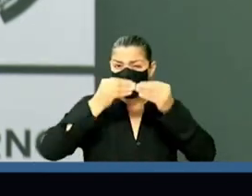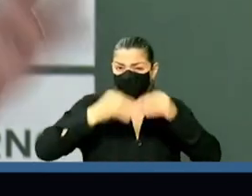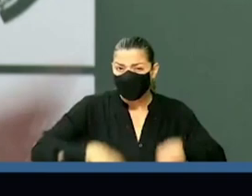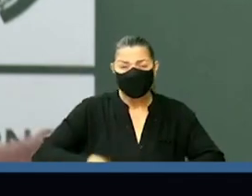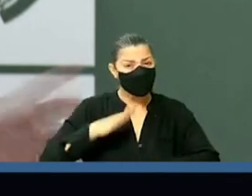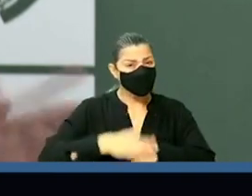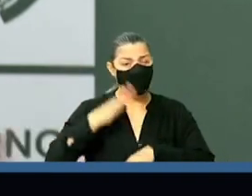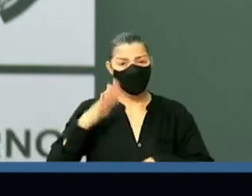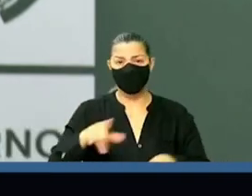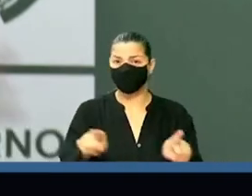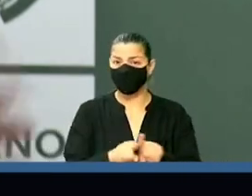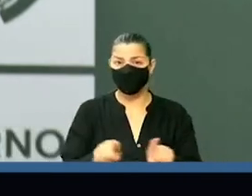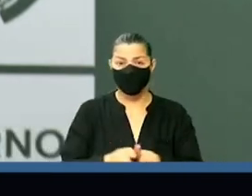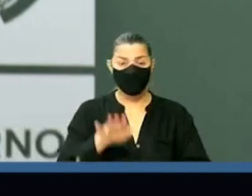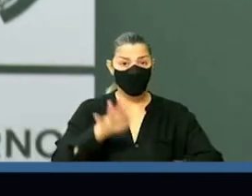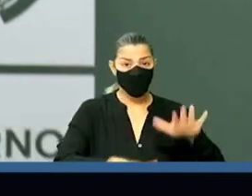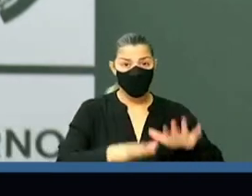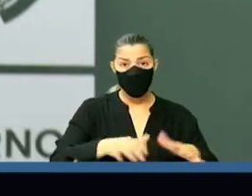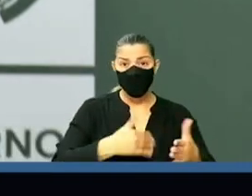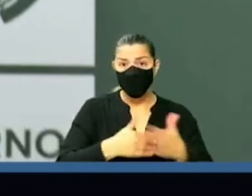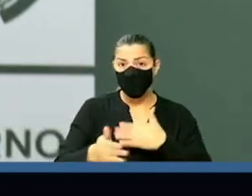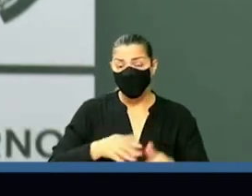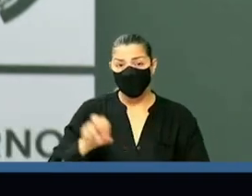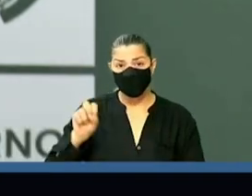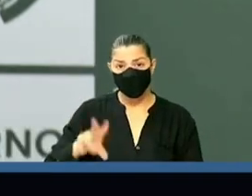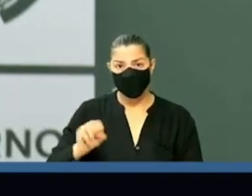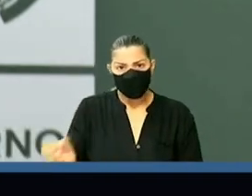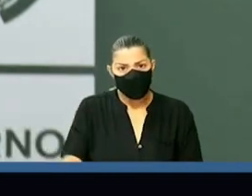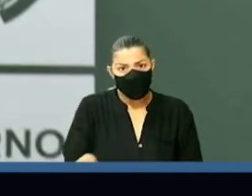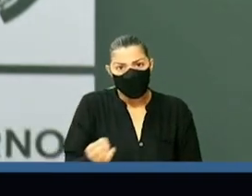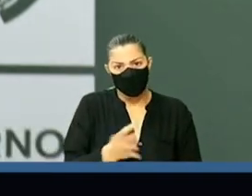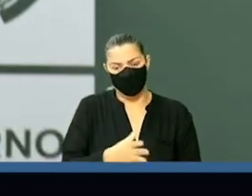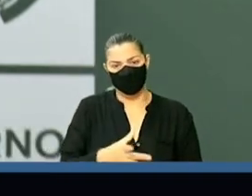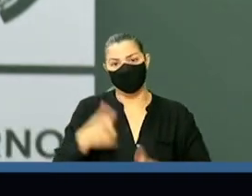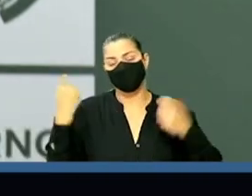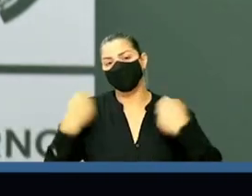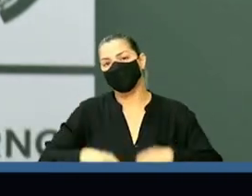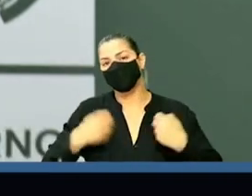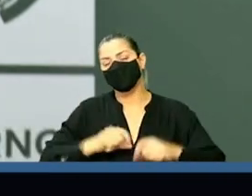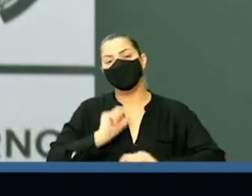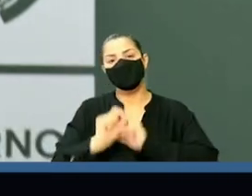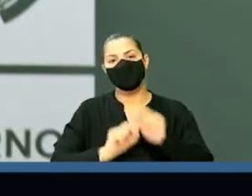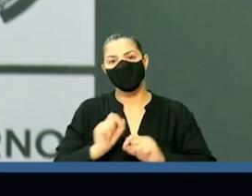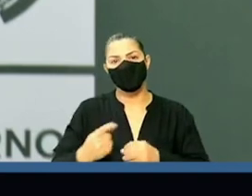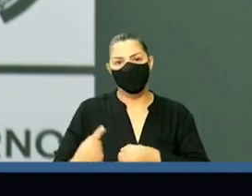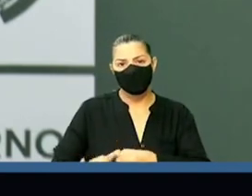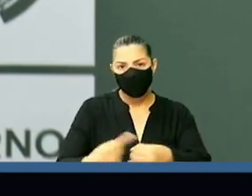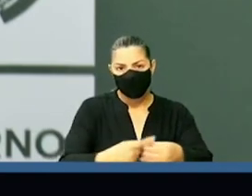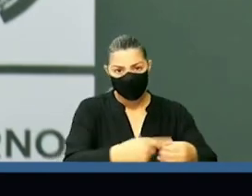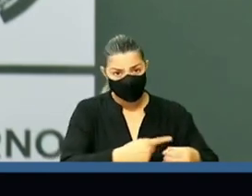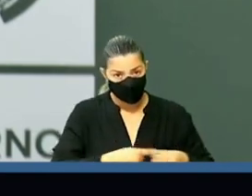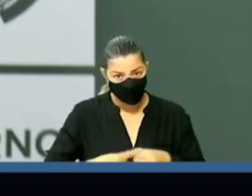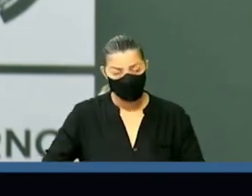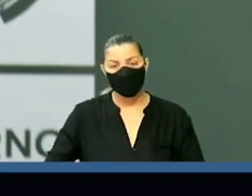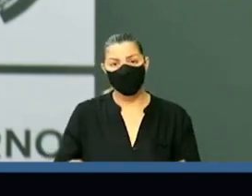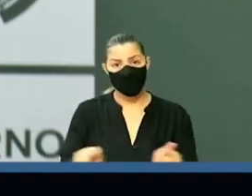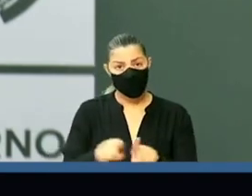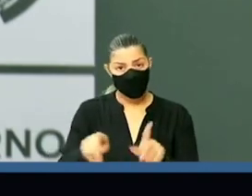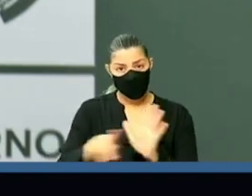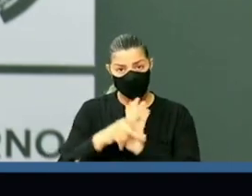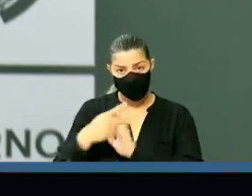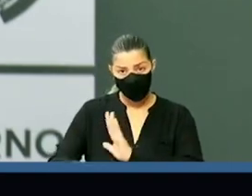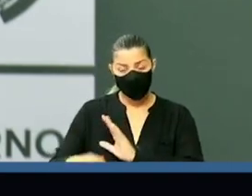variantes detectadas no mundo afora então é preciso que os municípios através do seu